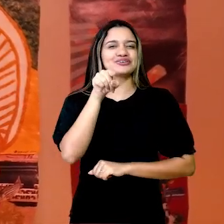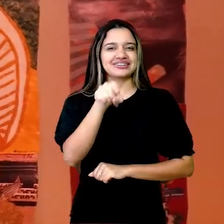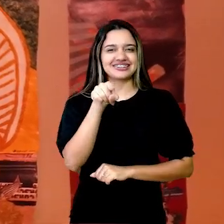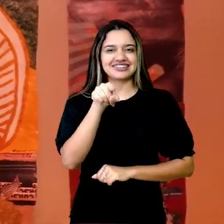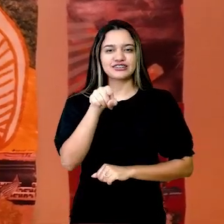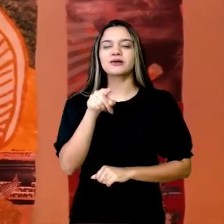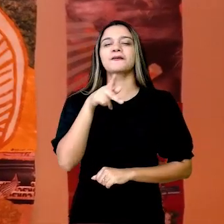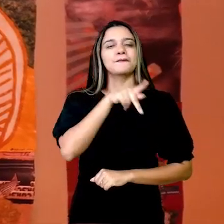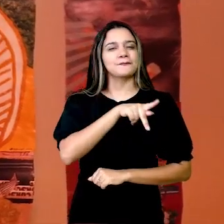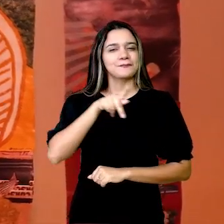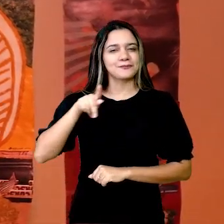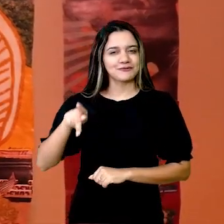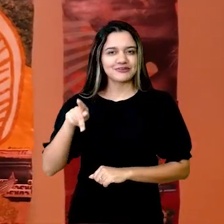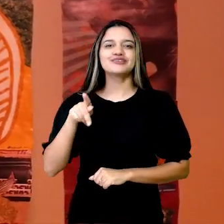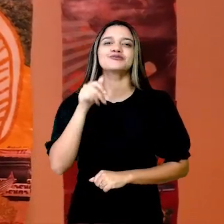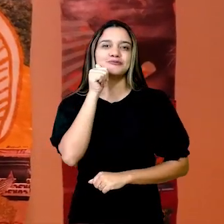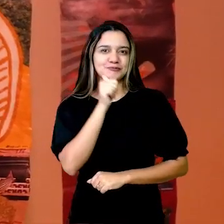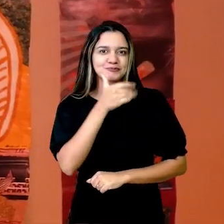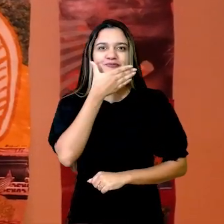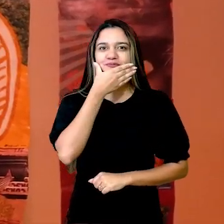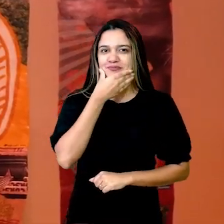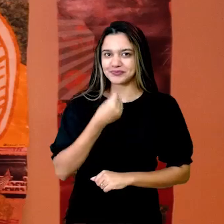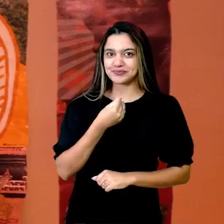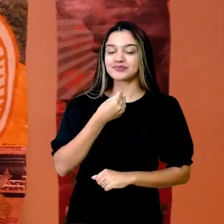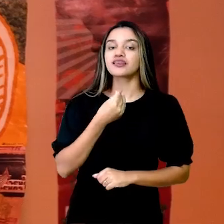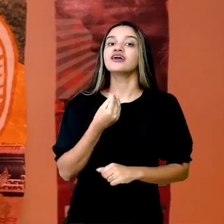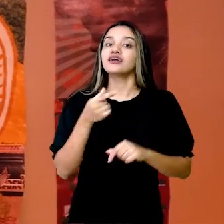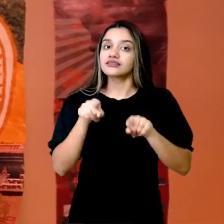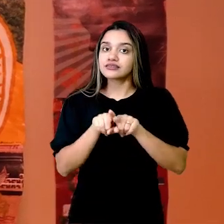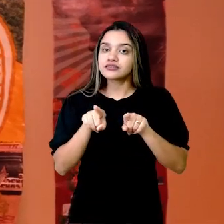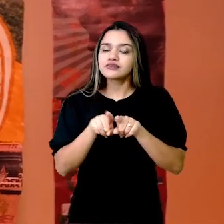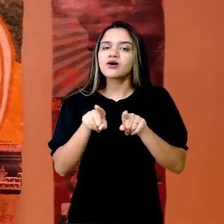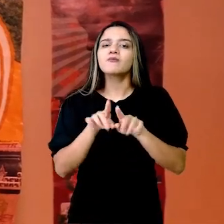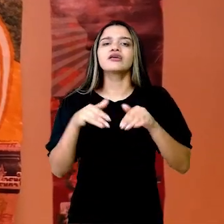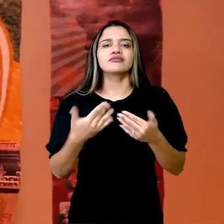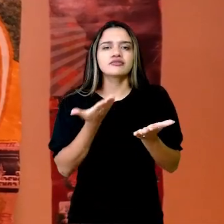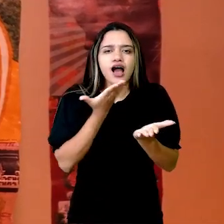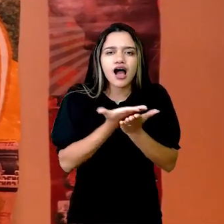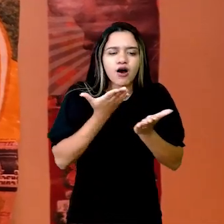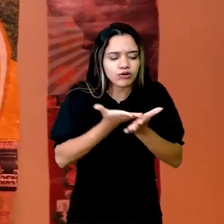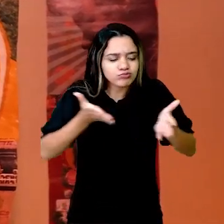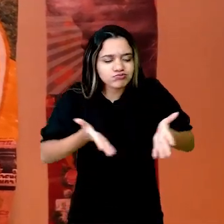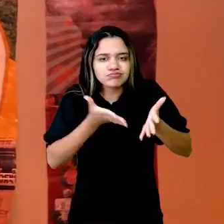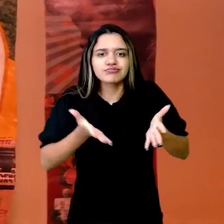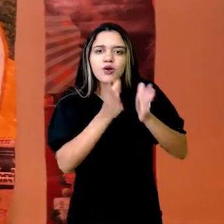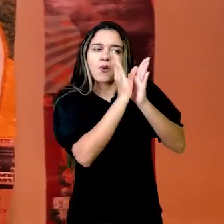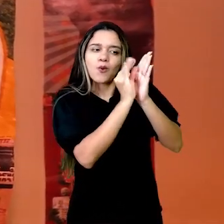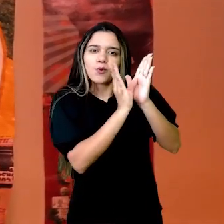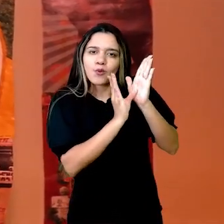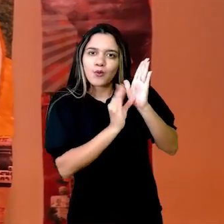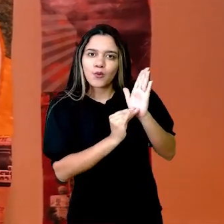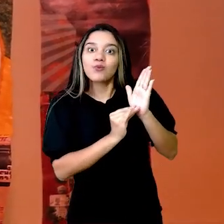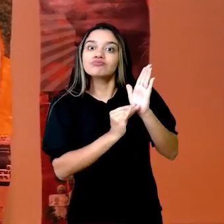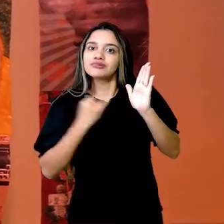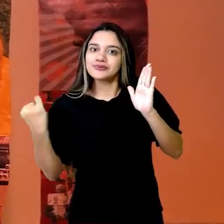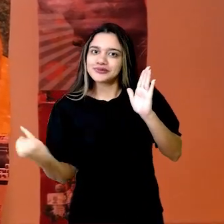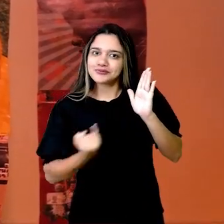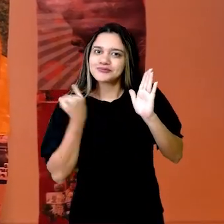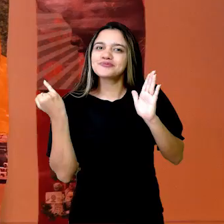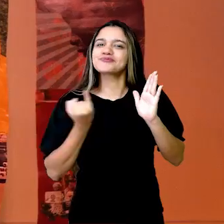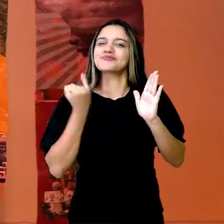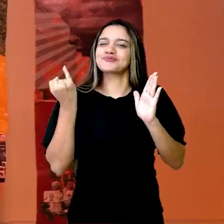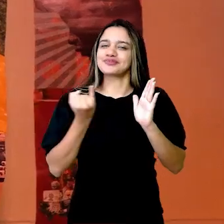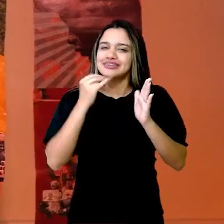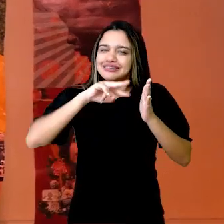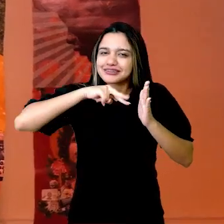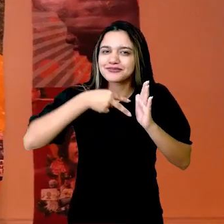você, professor e professora, que busca enriquecer suas aulas com conteúdos relevantes